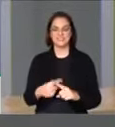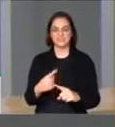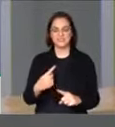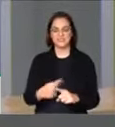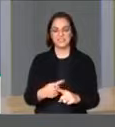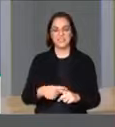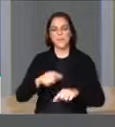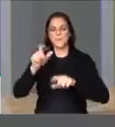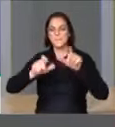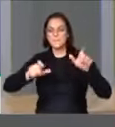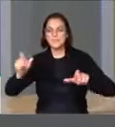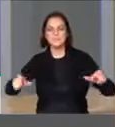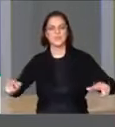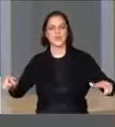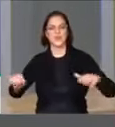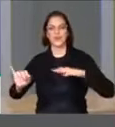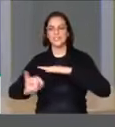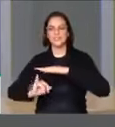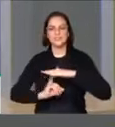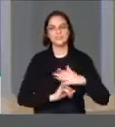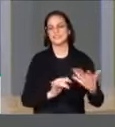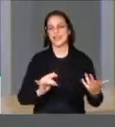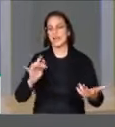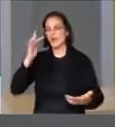entidades que foram